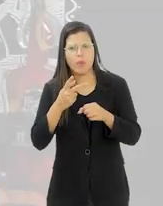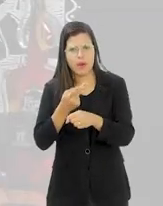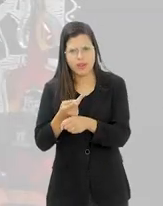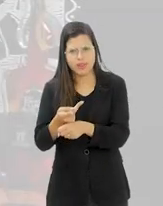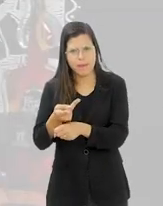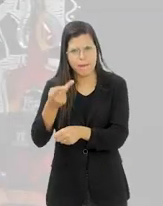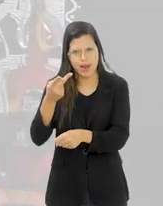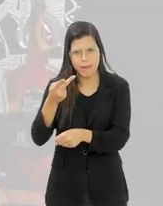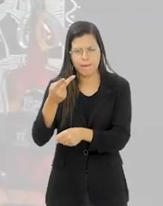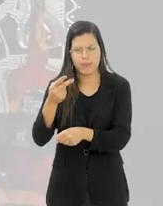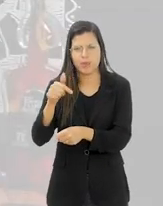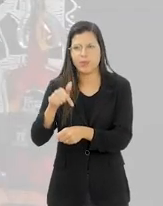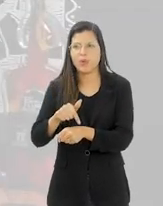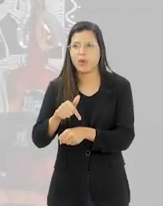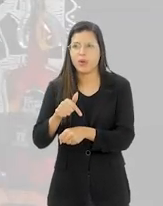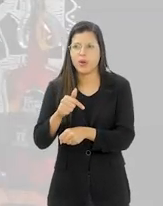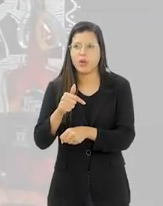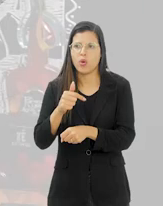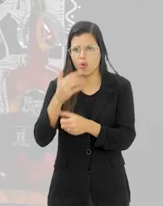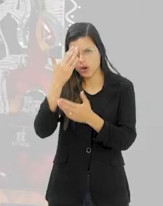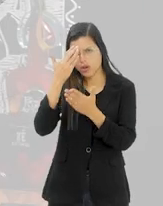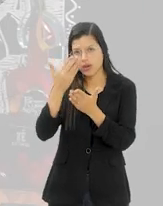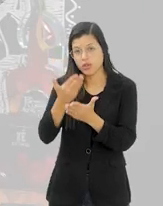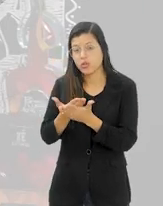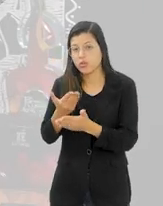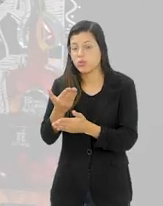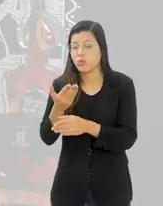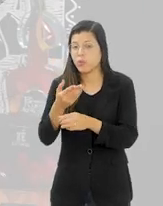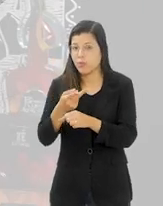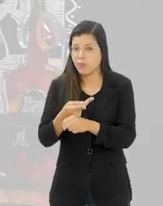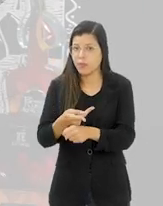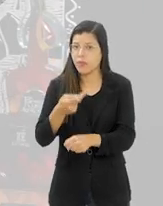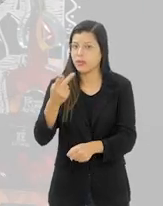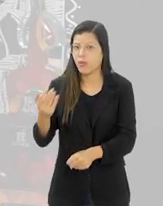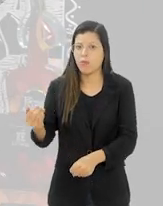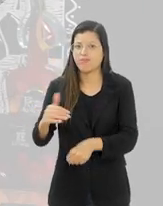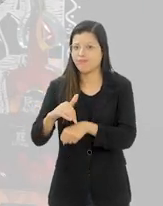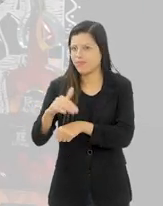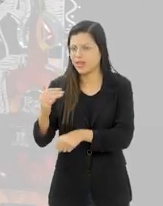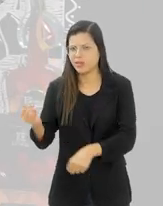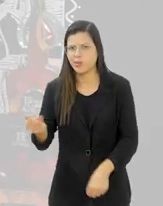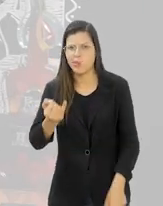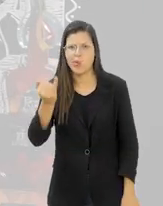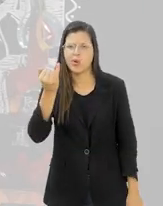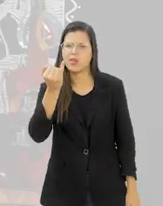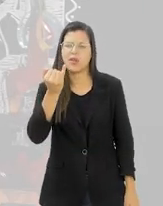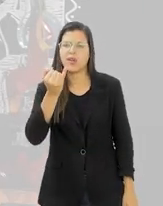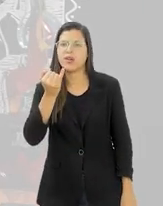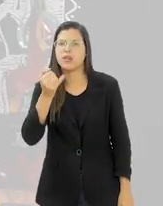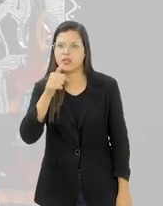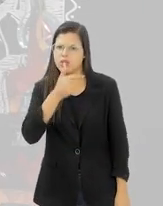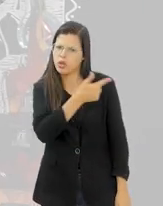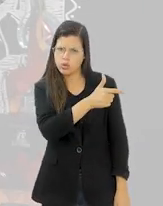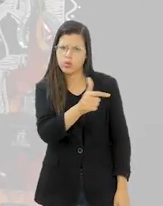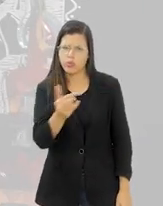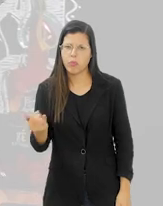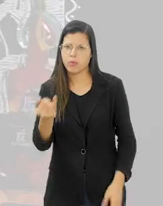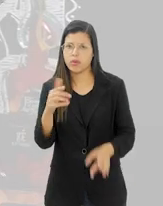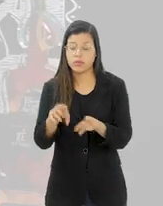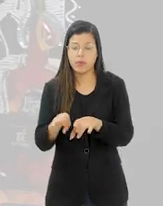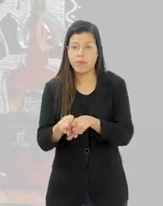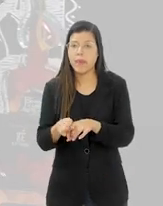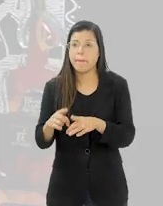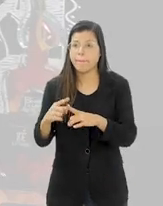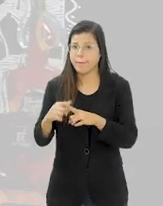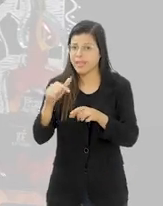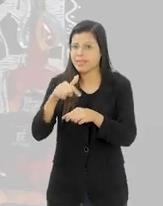troféu Plumas e Paetês, que eu considero uma das premiações mais importantes, né? Não desmerecendo as outras, mas também